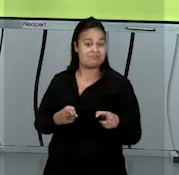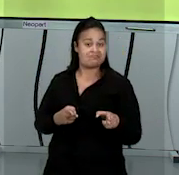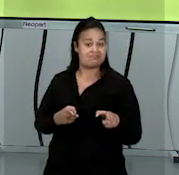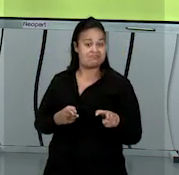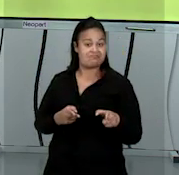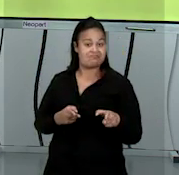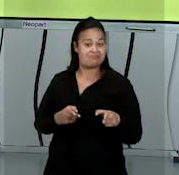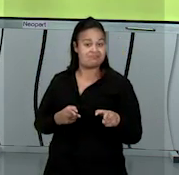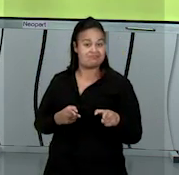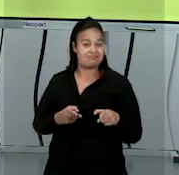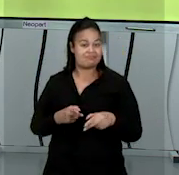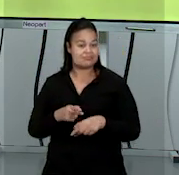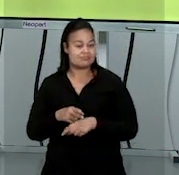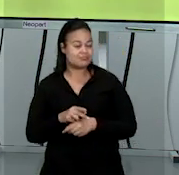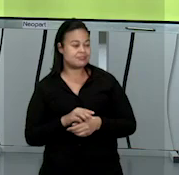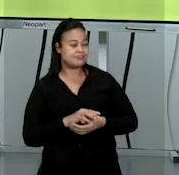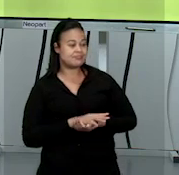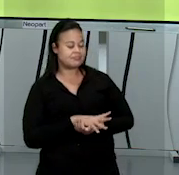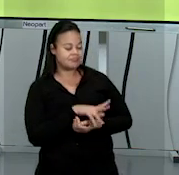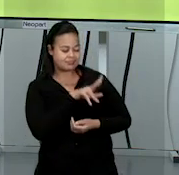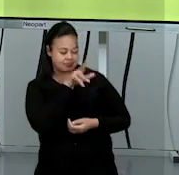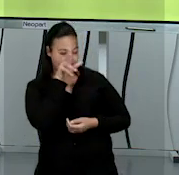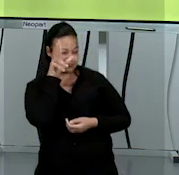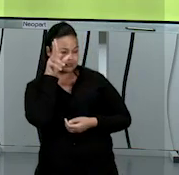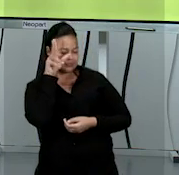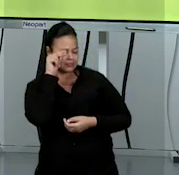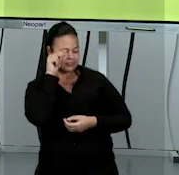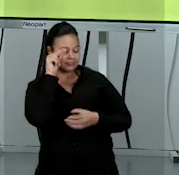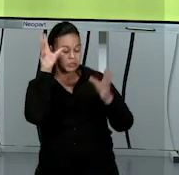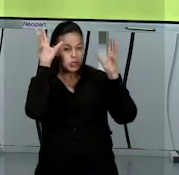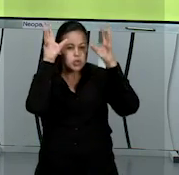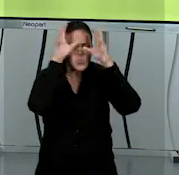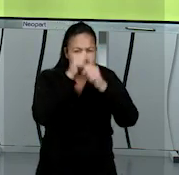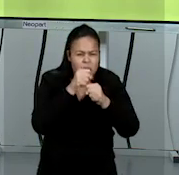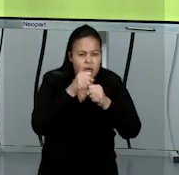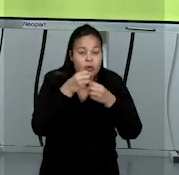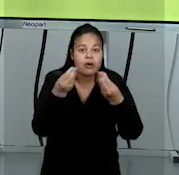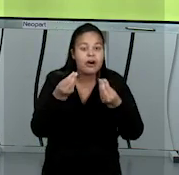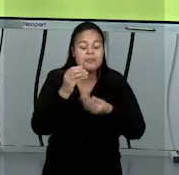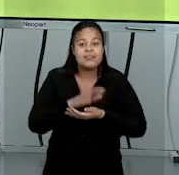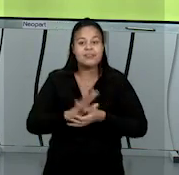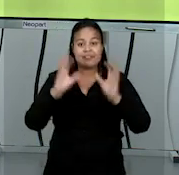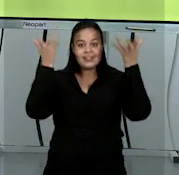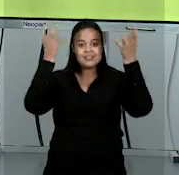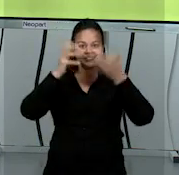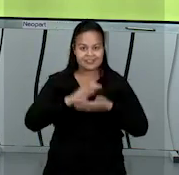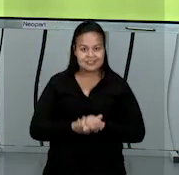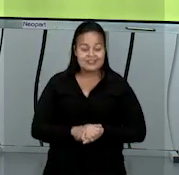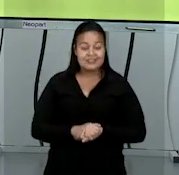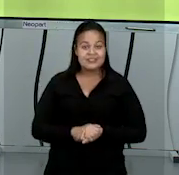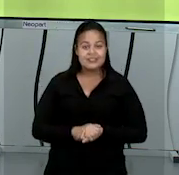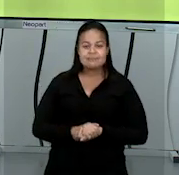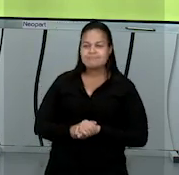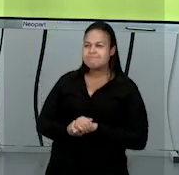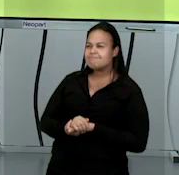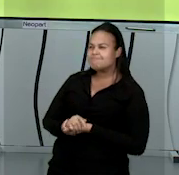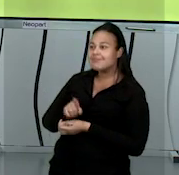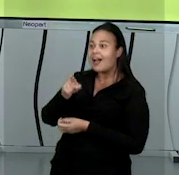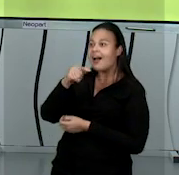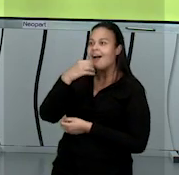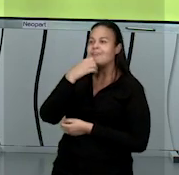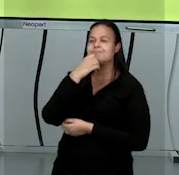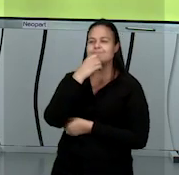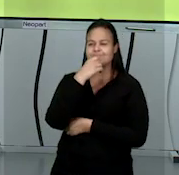bom serviço e não divulgá-lo, e não torná-lo evidente para as pessoas, é como